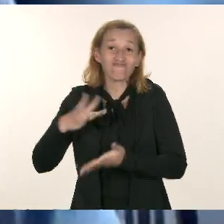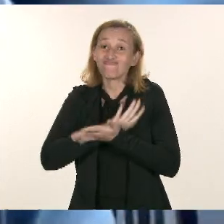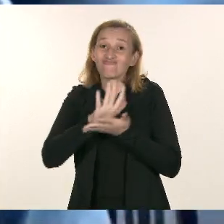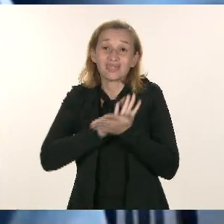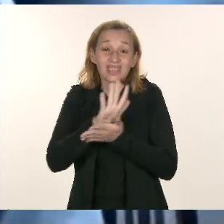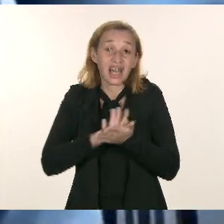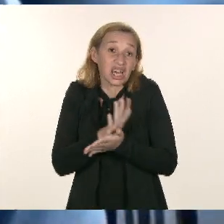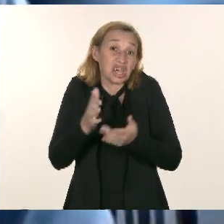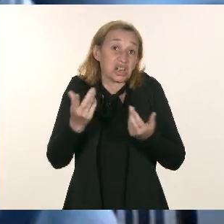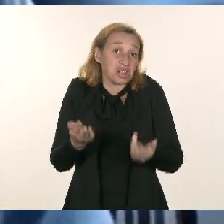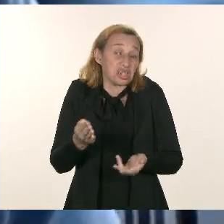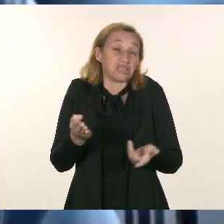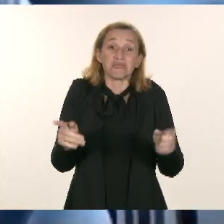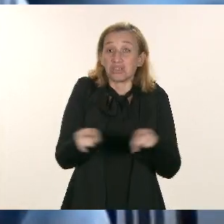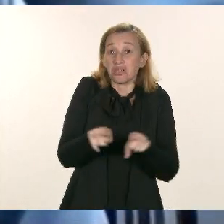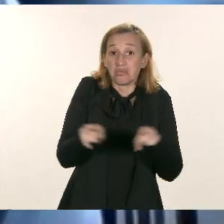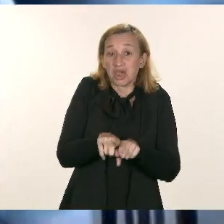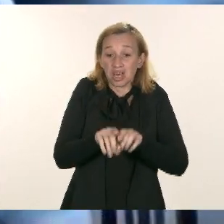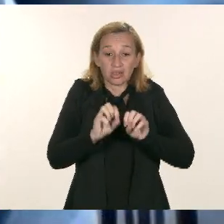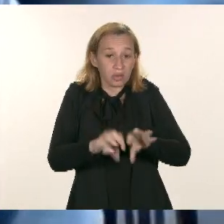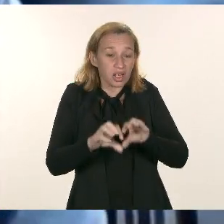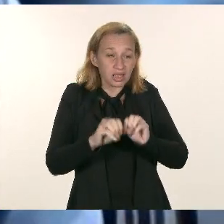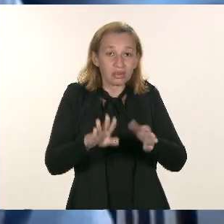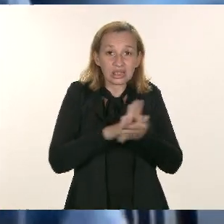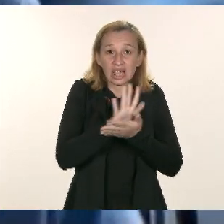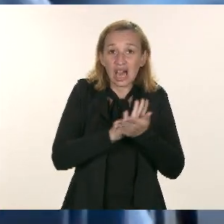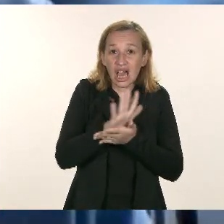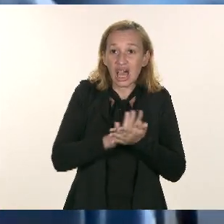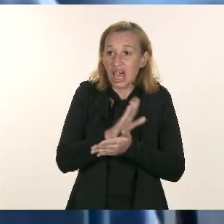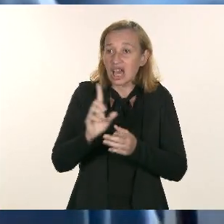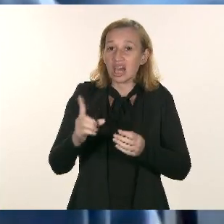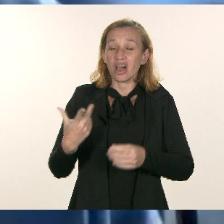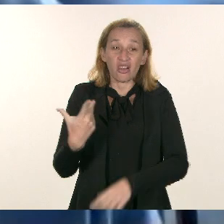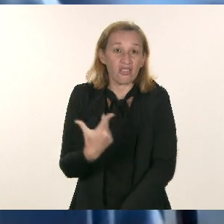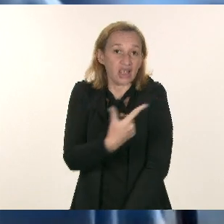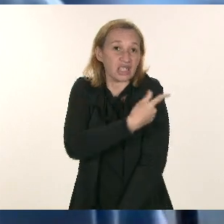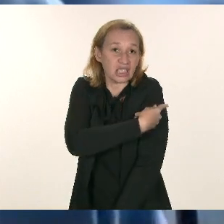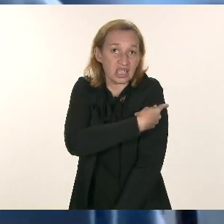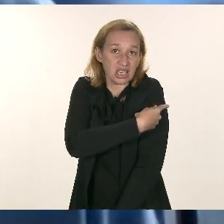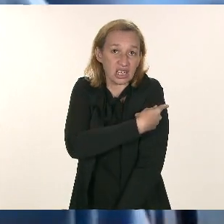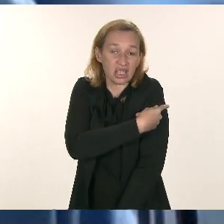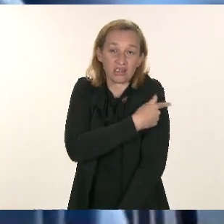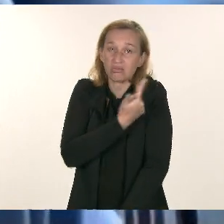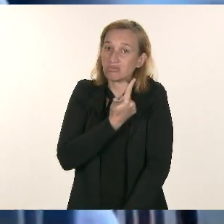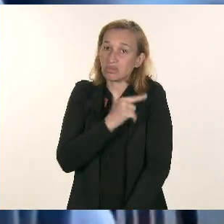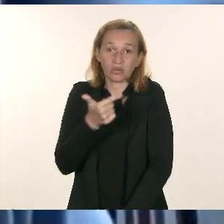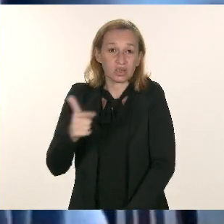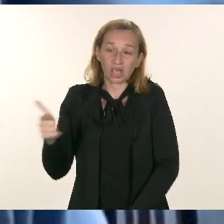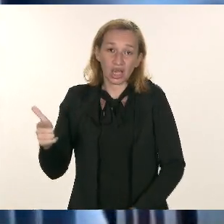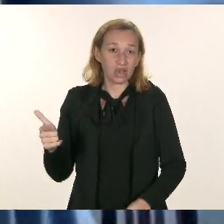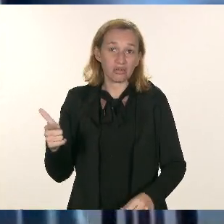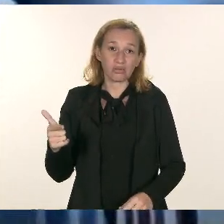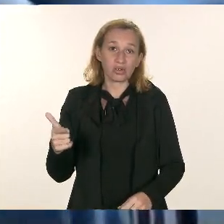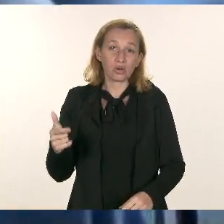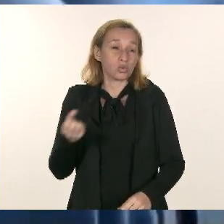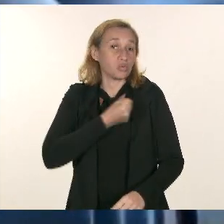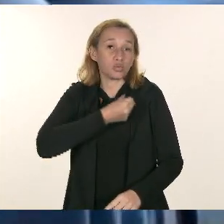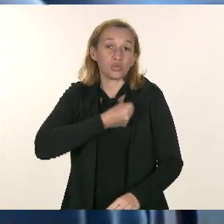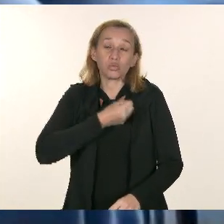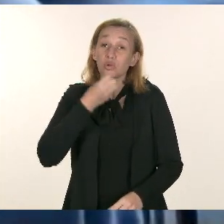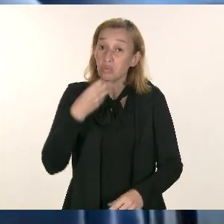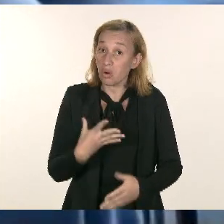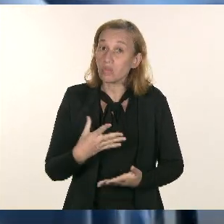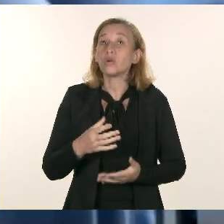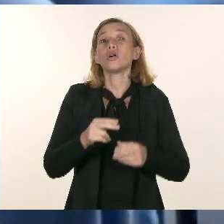né? Nós não estamos com as vacinas chegando da forma como deveriam chegar. Por isso, acho muito